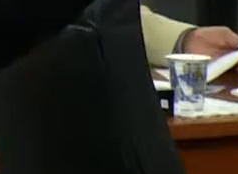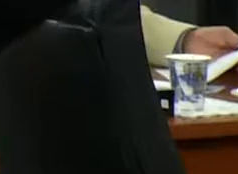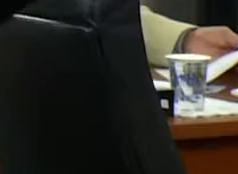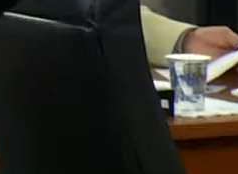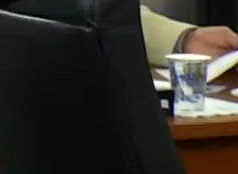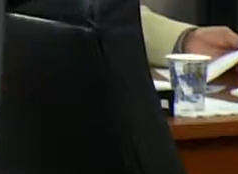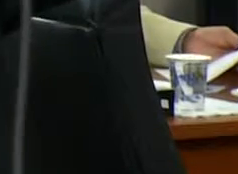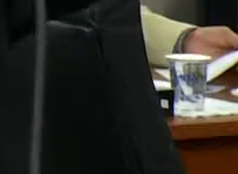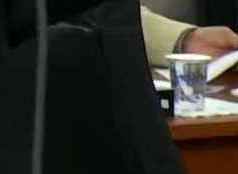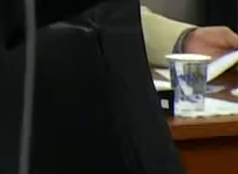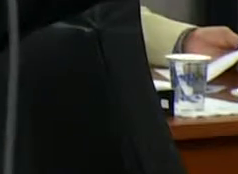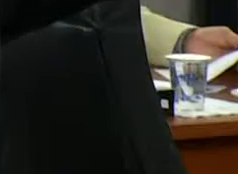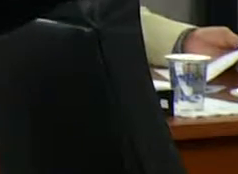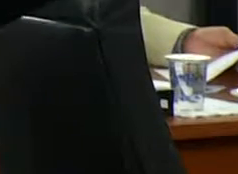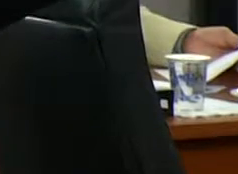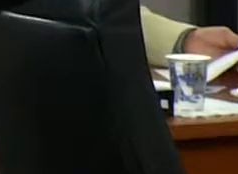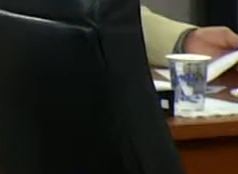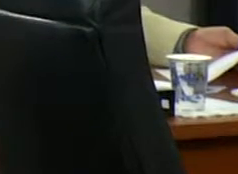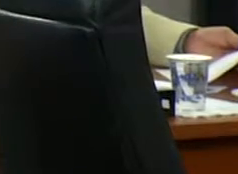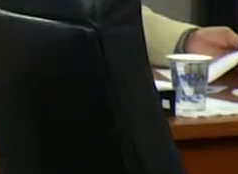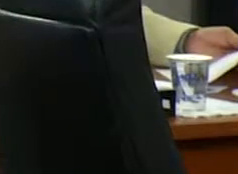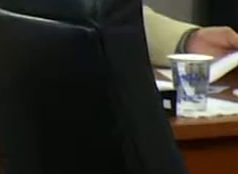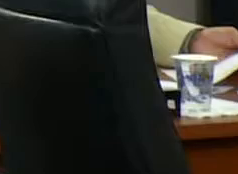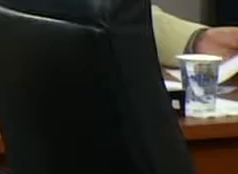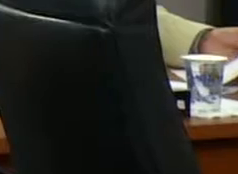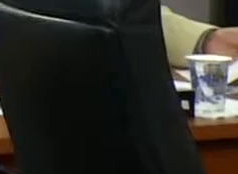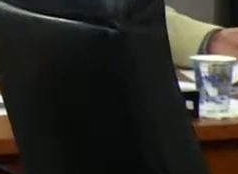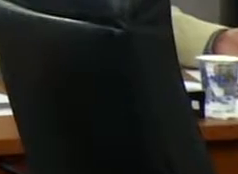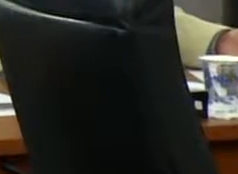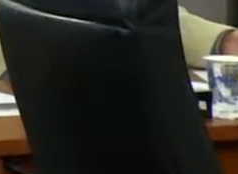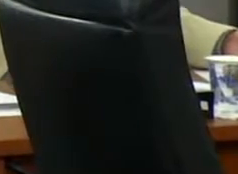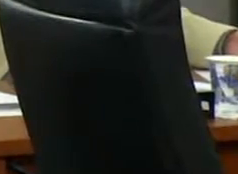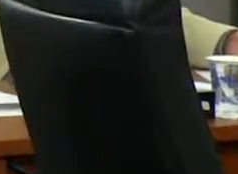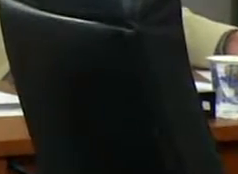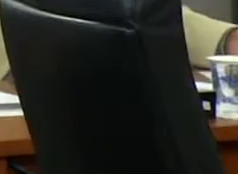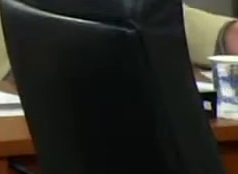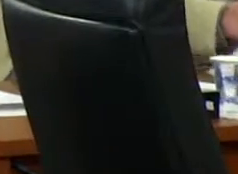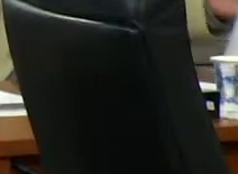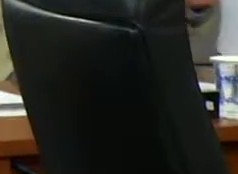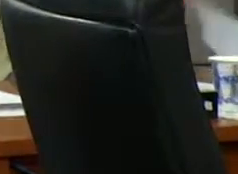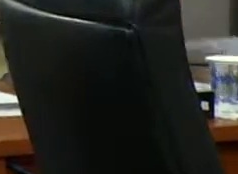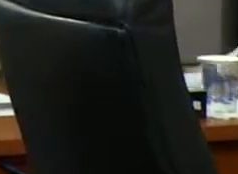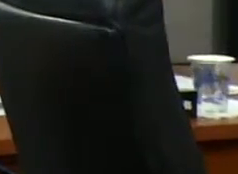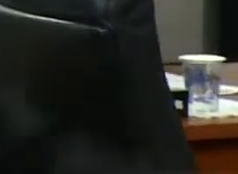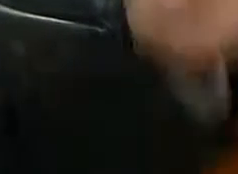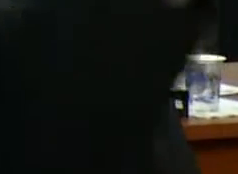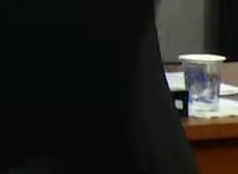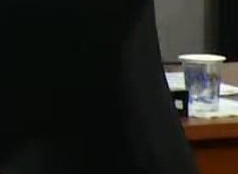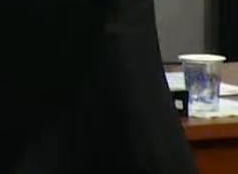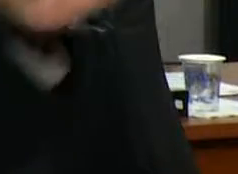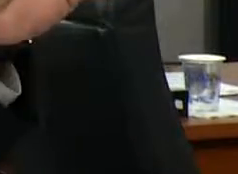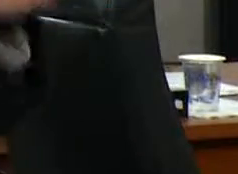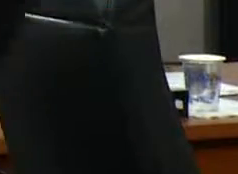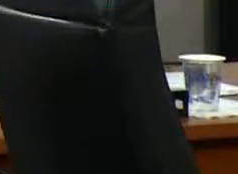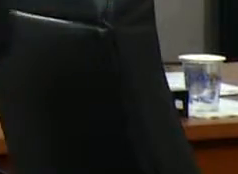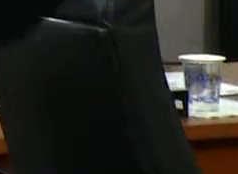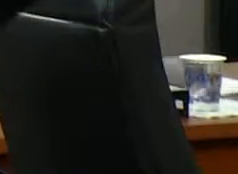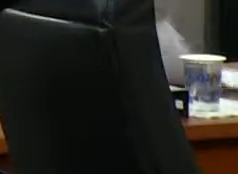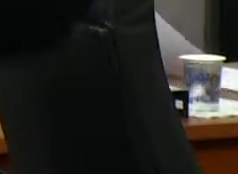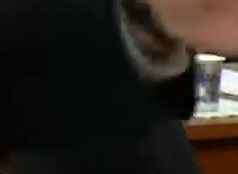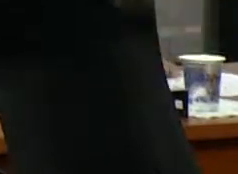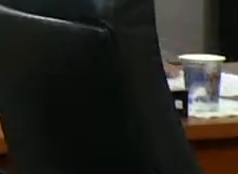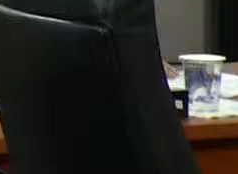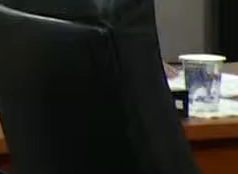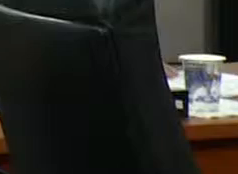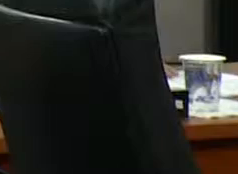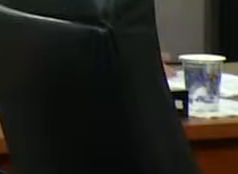lá, a prefeita, o vereador Manga, nosso presidente aqui, a maioria dos vereadores estava lá, estava eu,